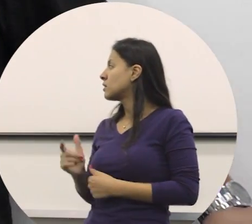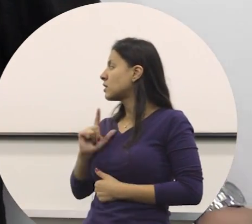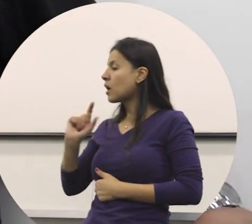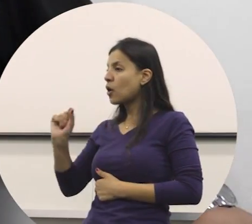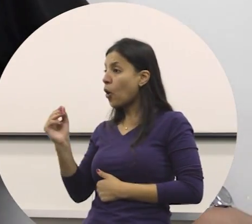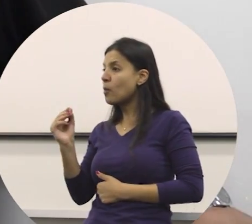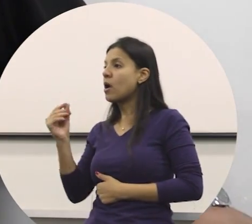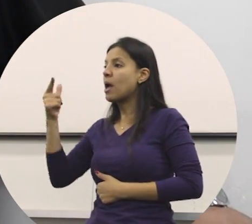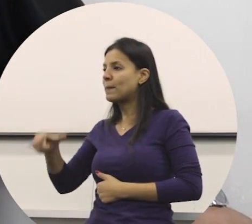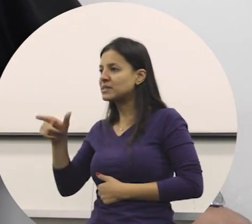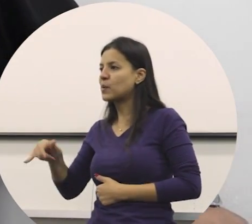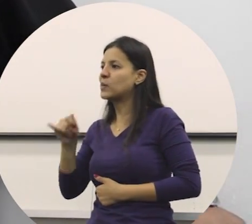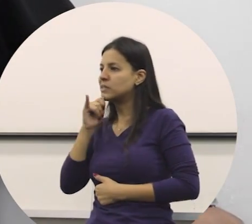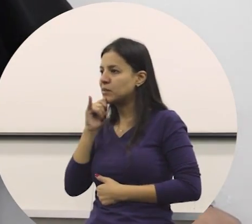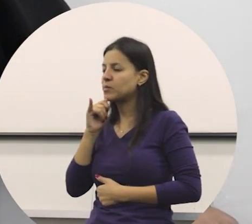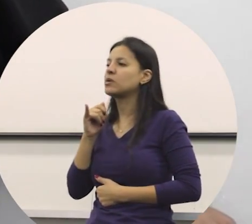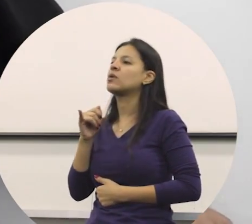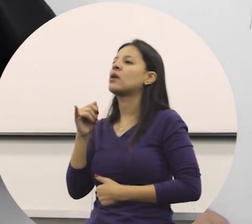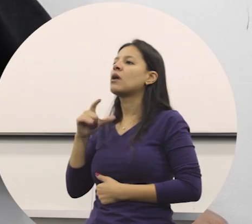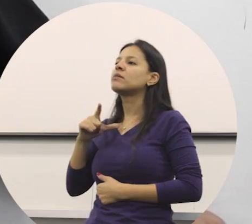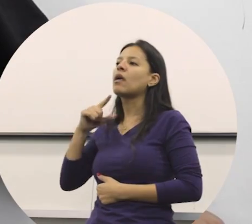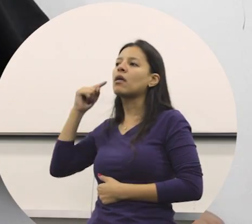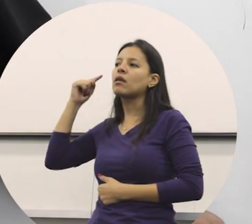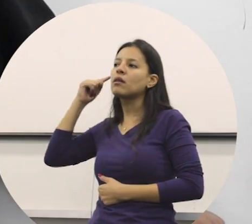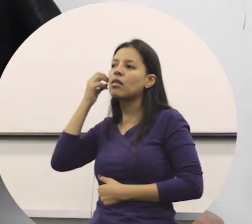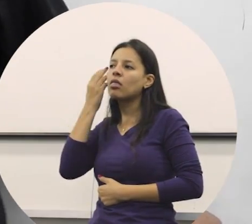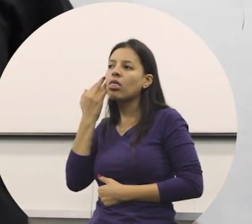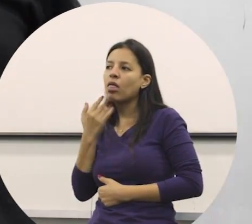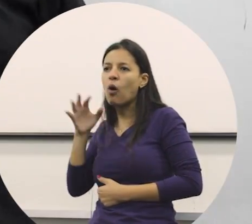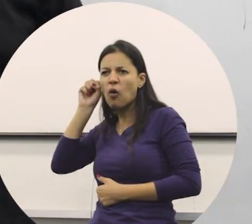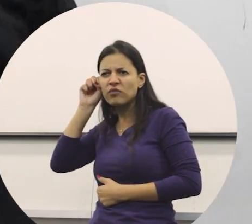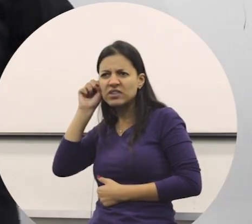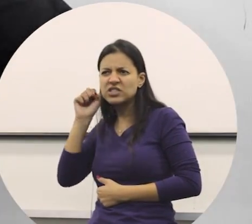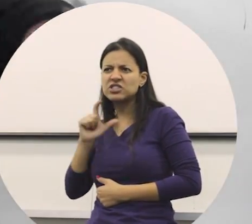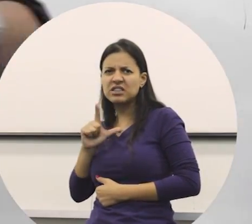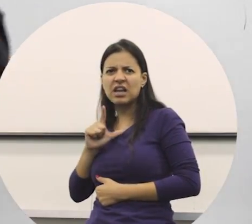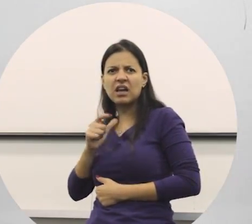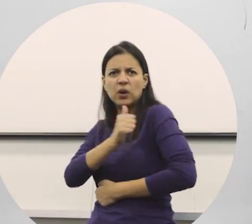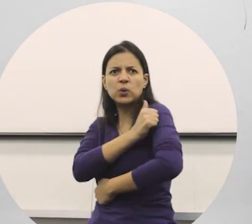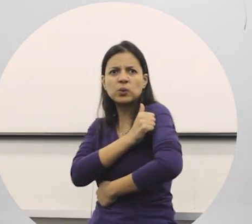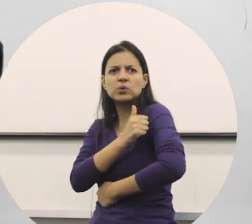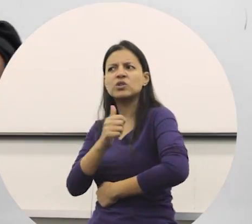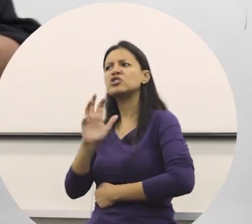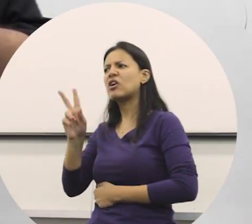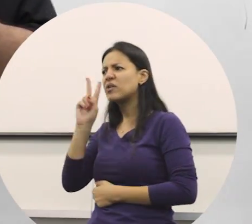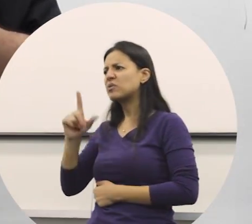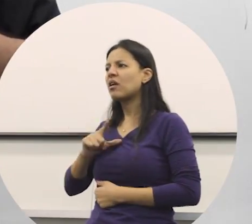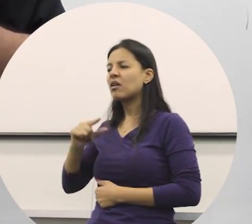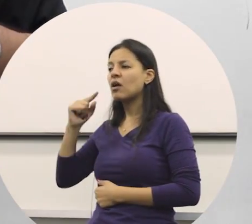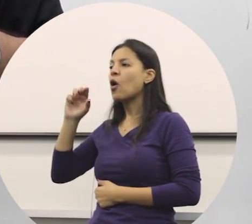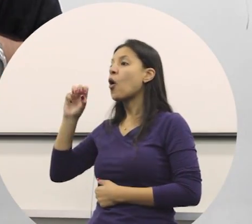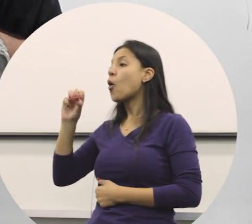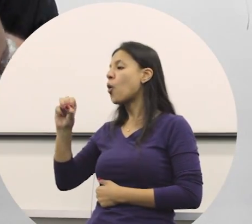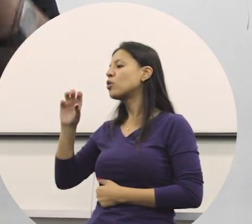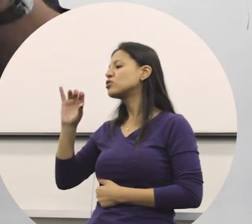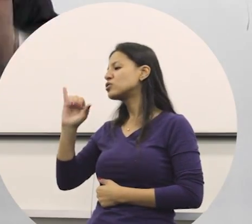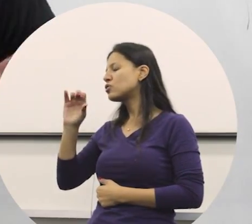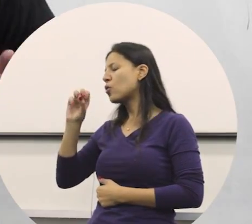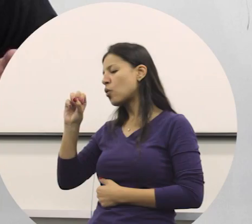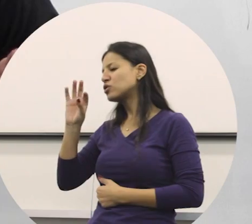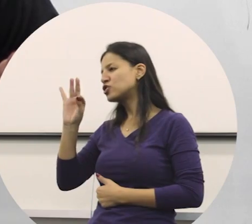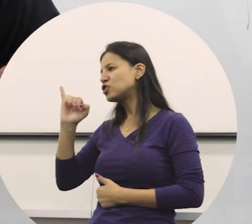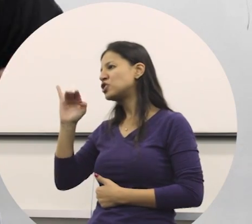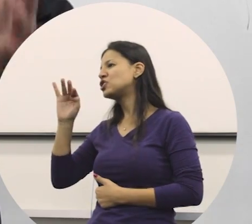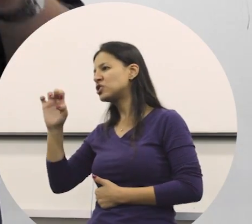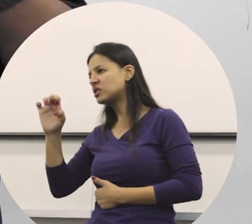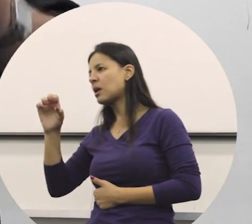garotinho que todo mês vaza a orelha na escola. Quem tem aluno ouvinte que deve ver isso com frequência. O Tite Médio de repetição dá uma perda